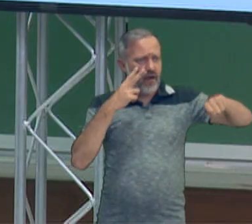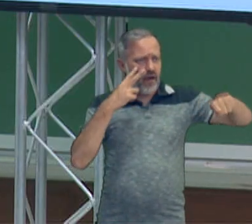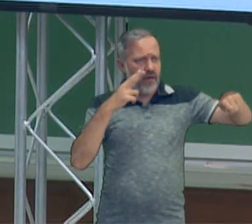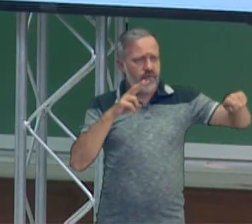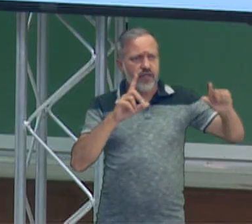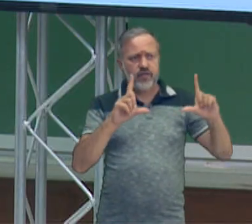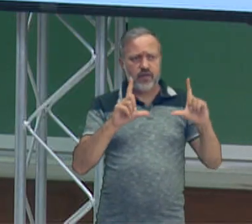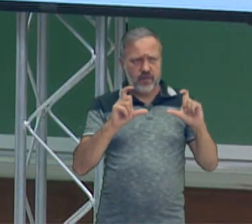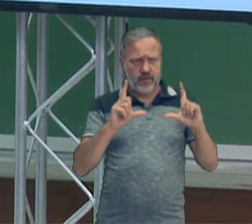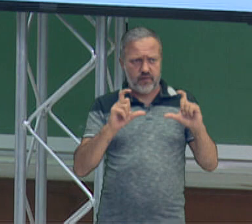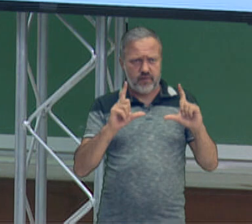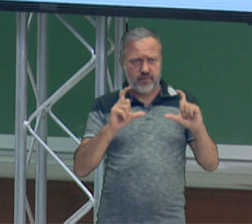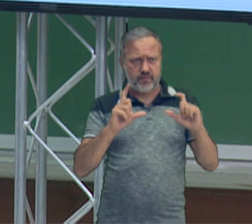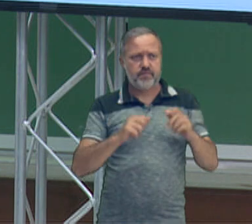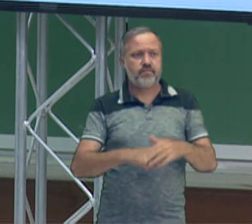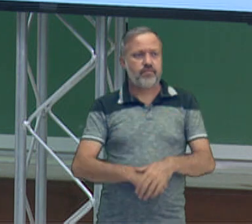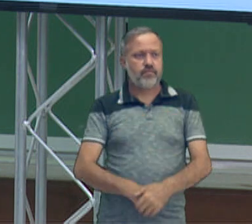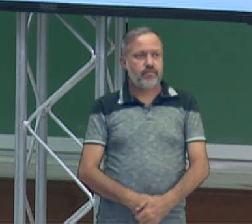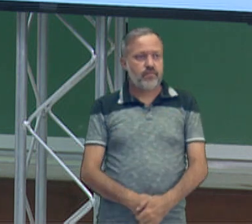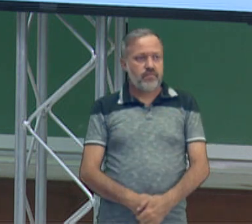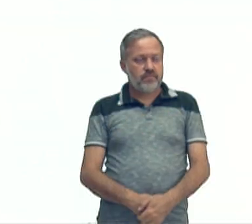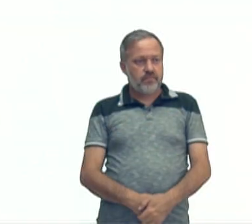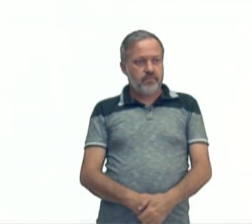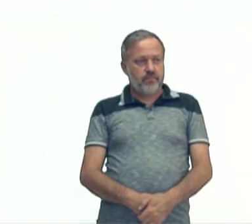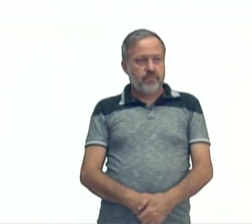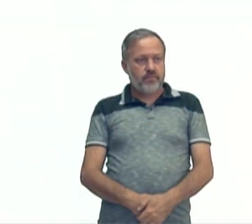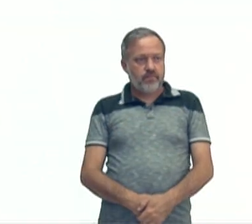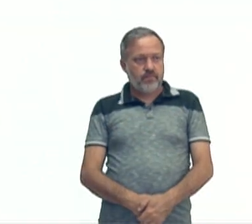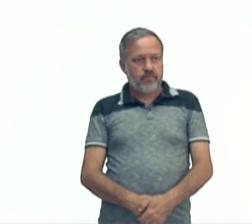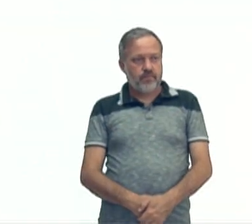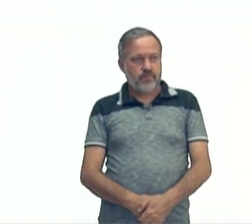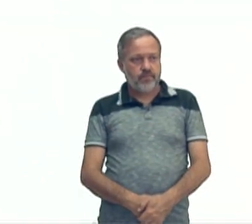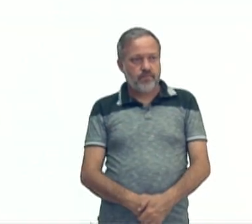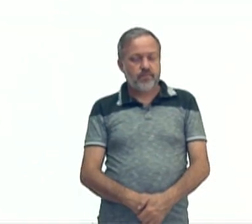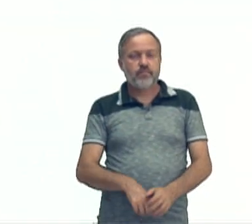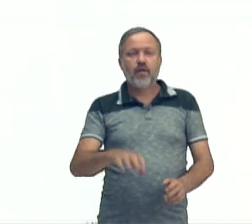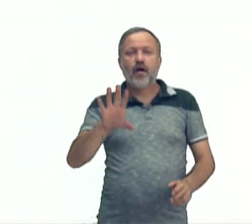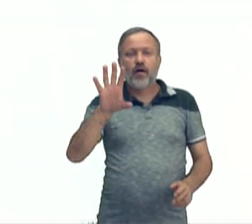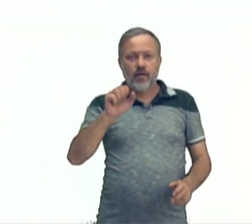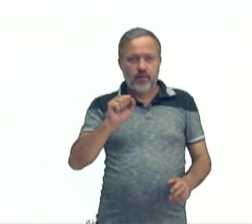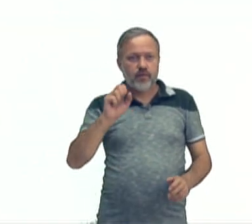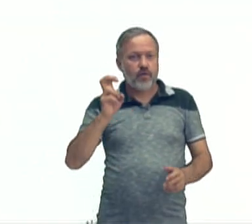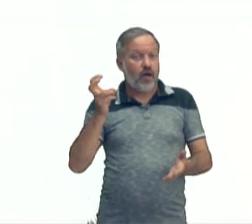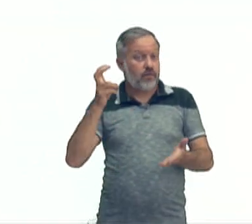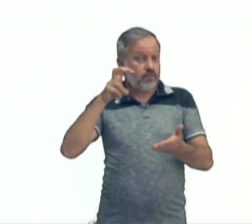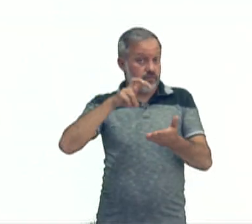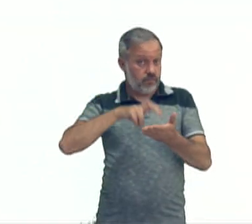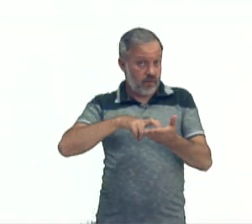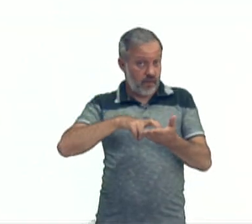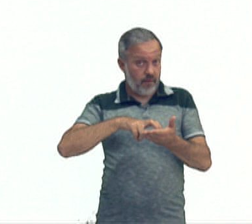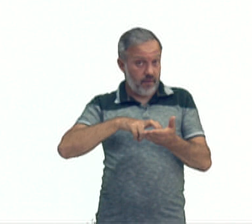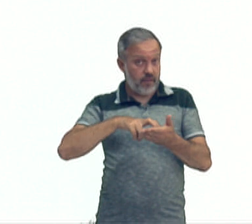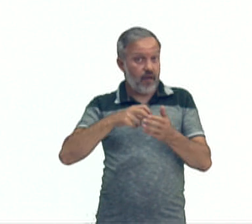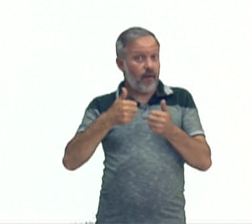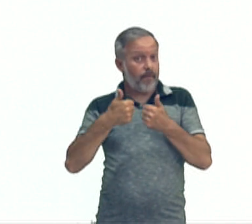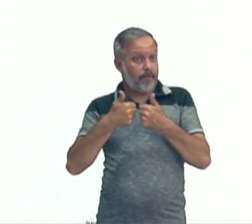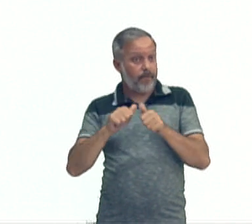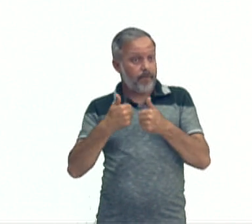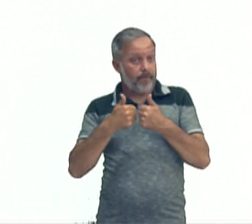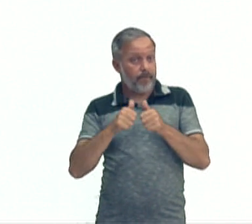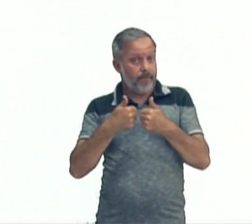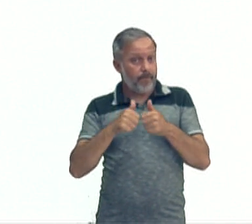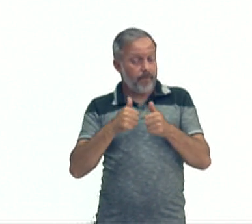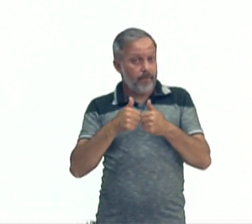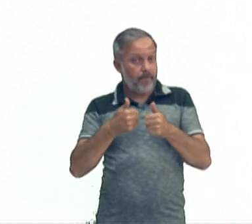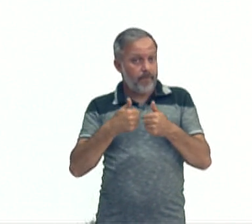lá. Bem legal. A pessoa pega o ônibus de manhã e depois passa